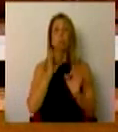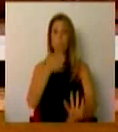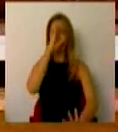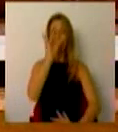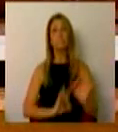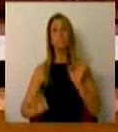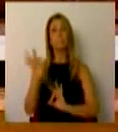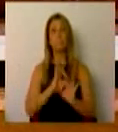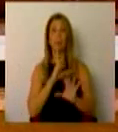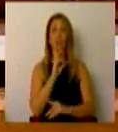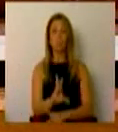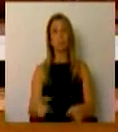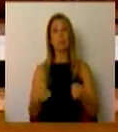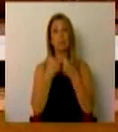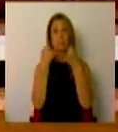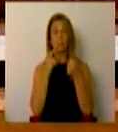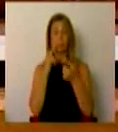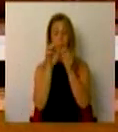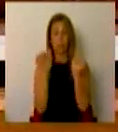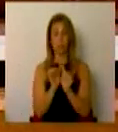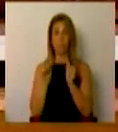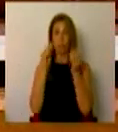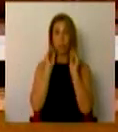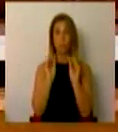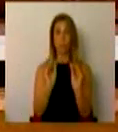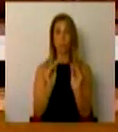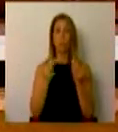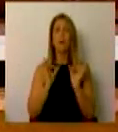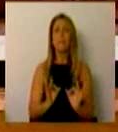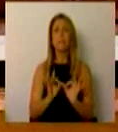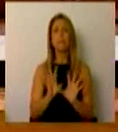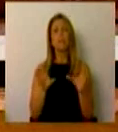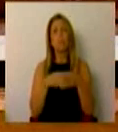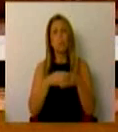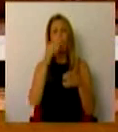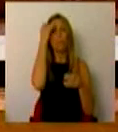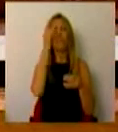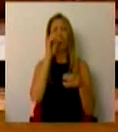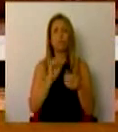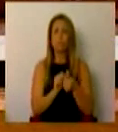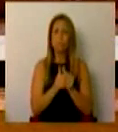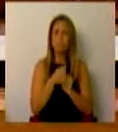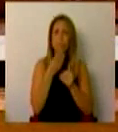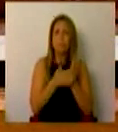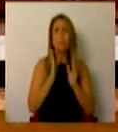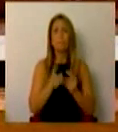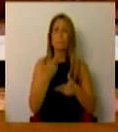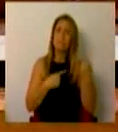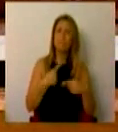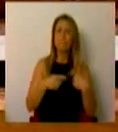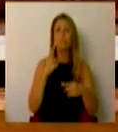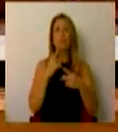desafio estratégico do sistema educativo é o necessário rejuvenescimento do corpo docente. Por isso, anunciamos desde